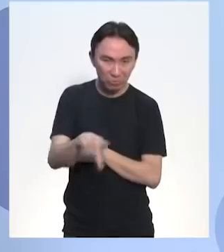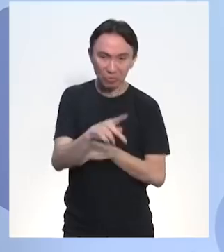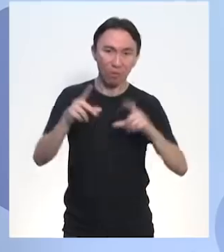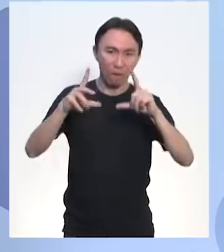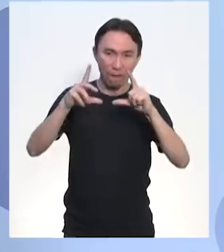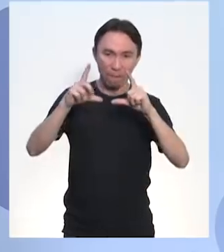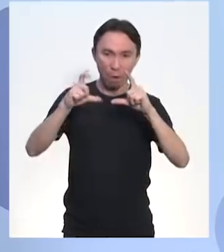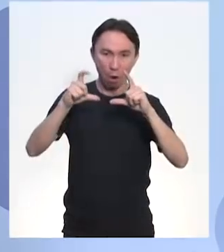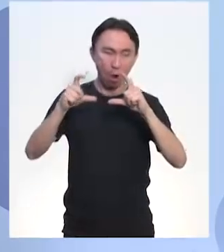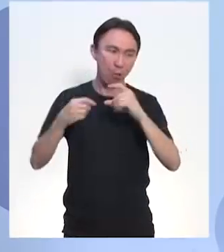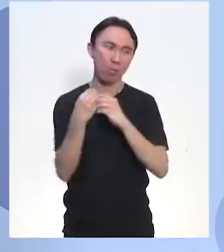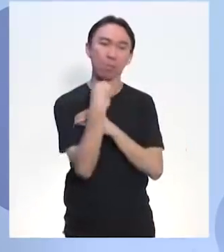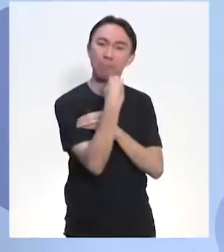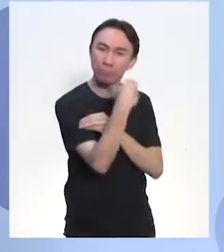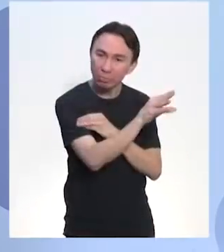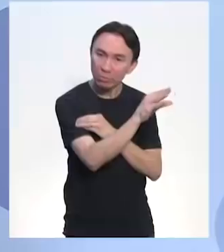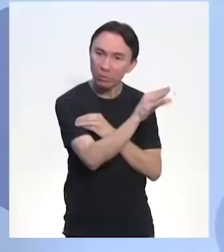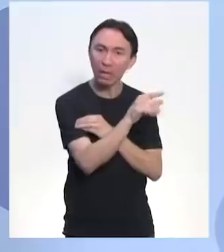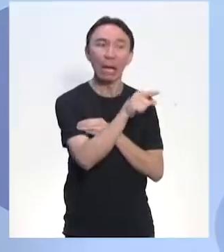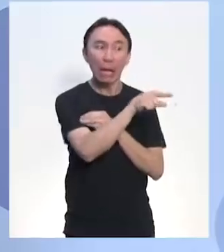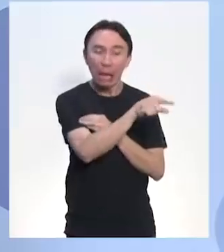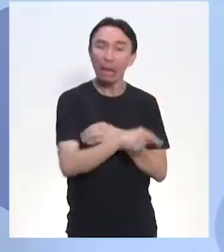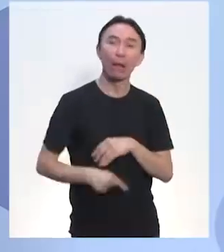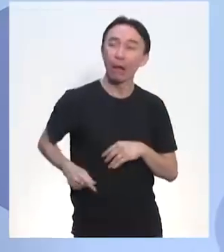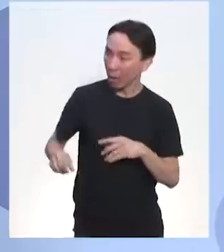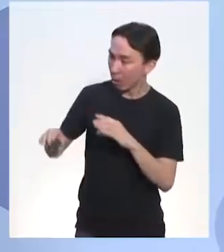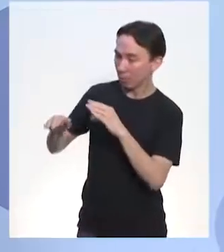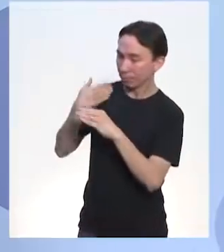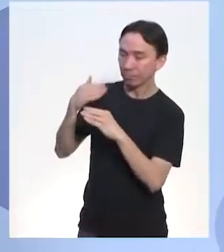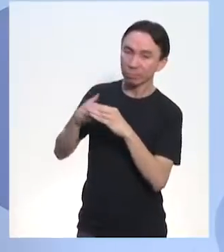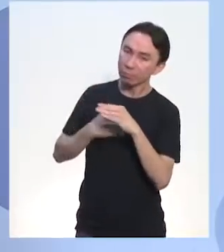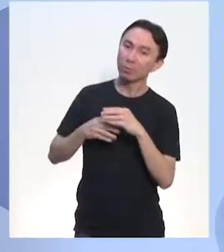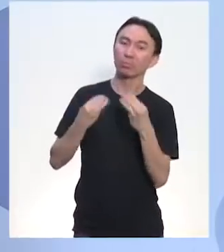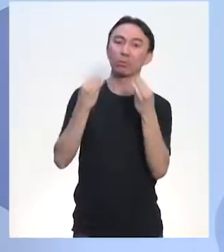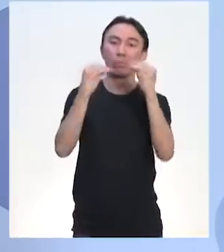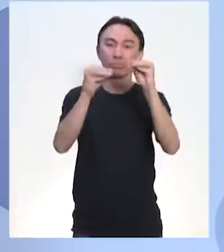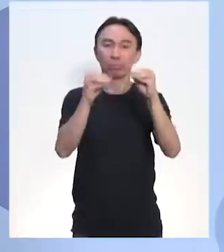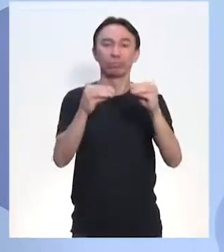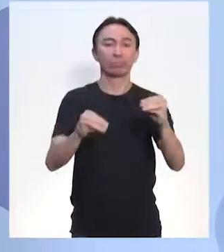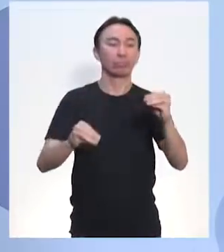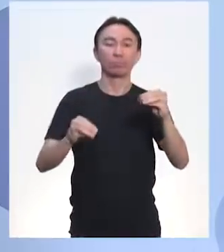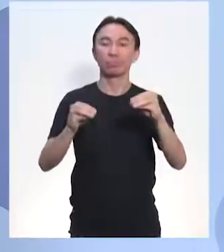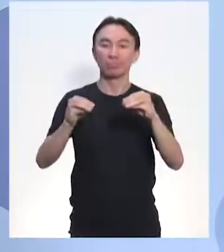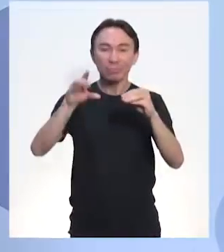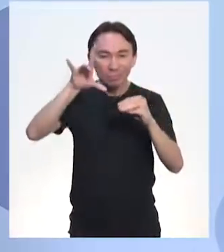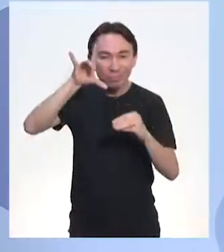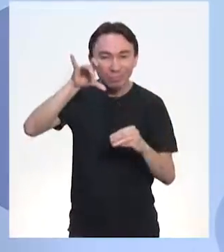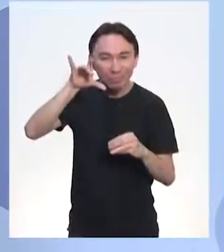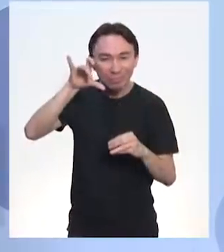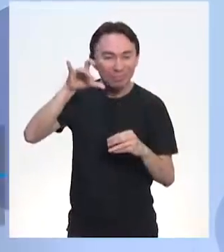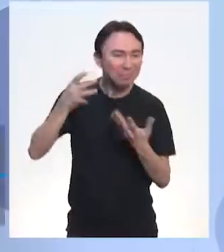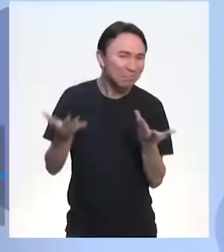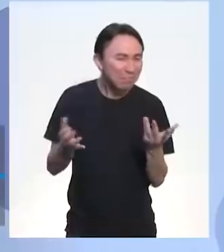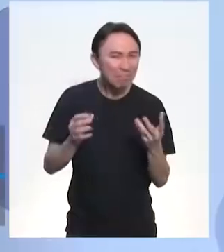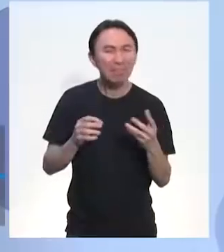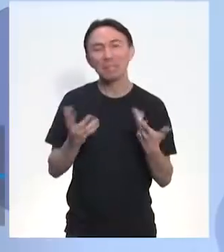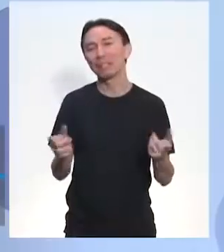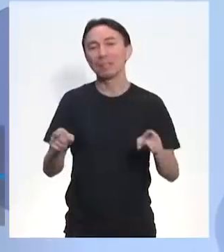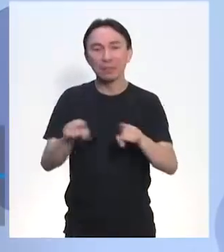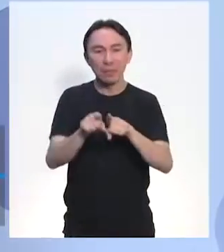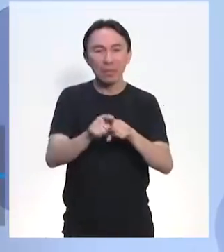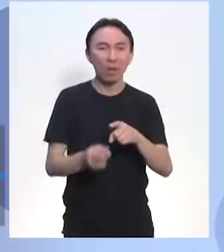essa postagem, marcando a hashtag e marcando a página também da